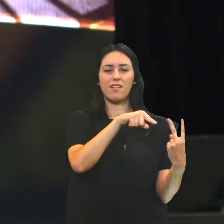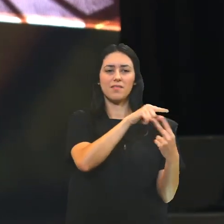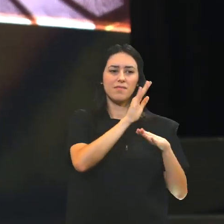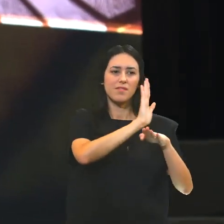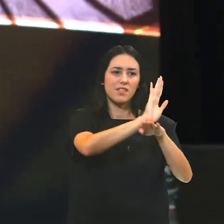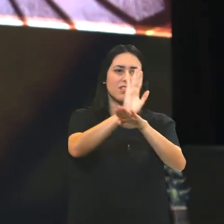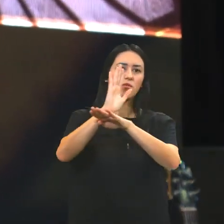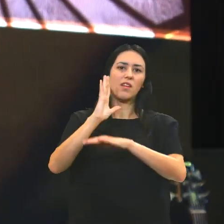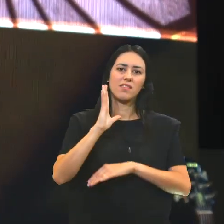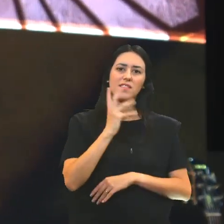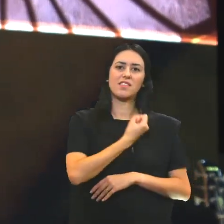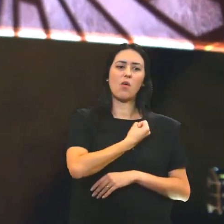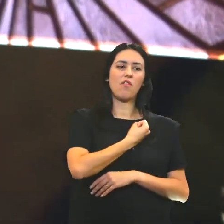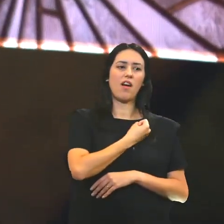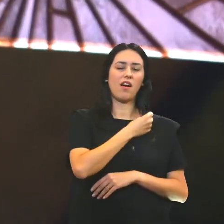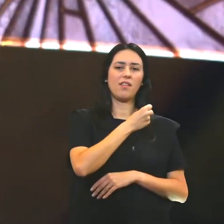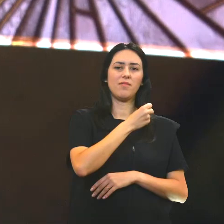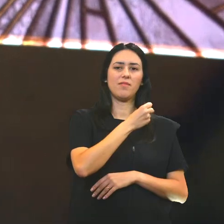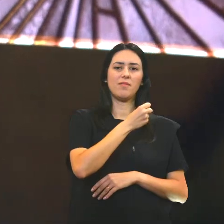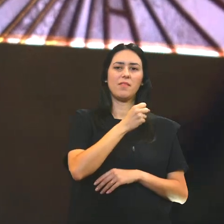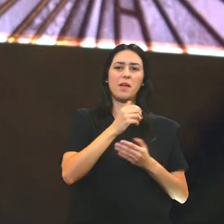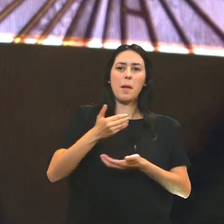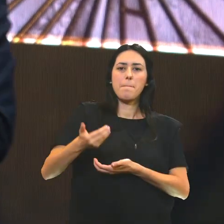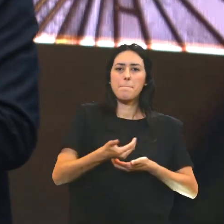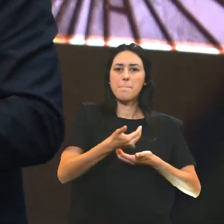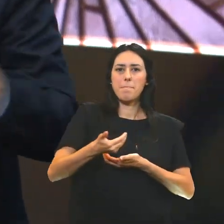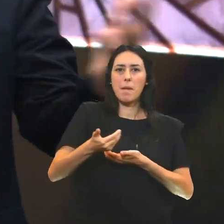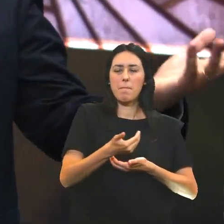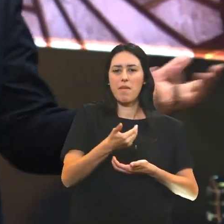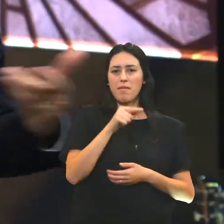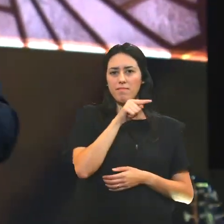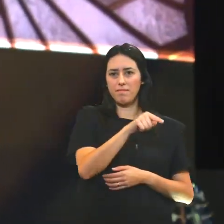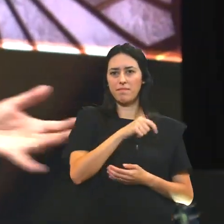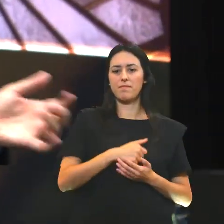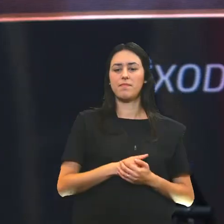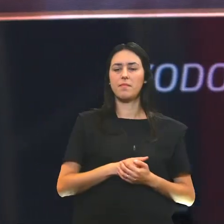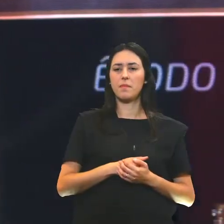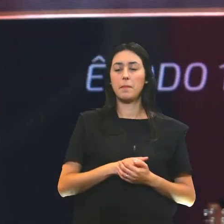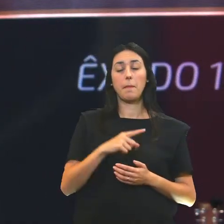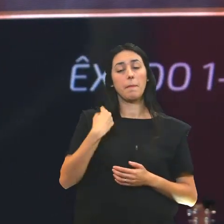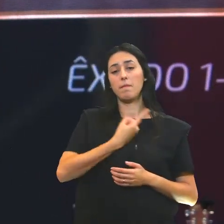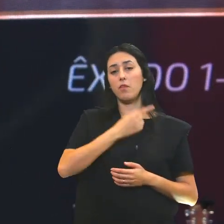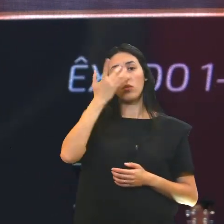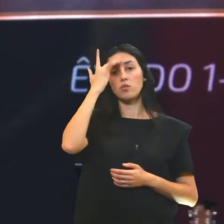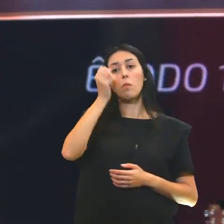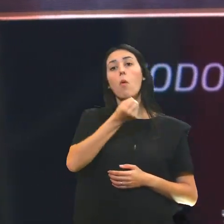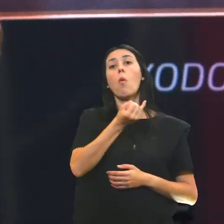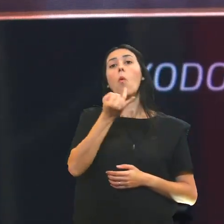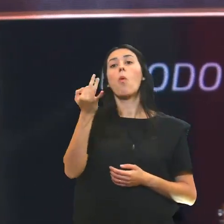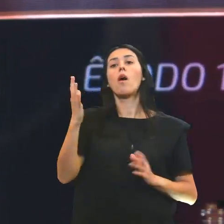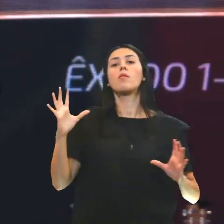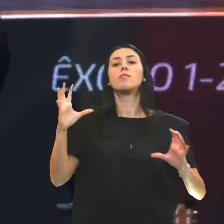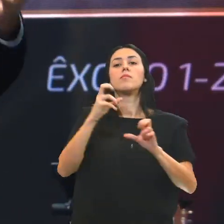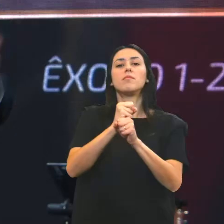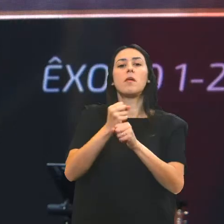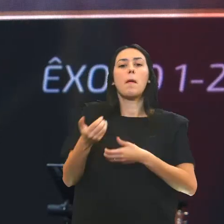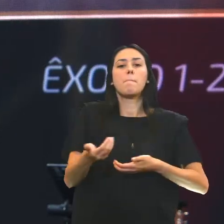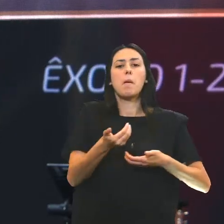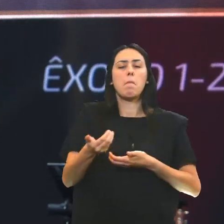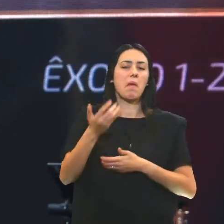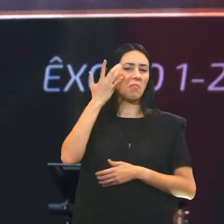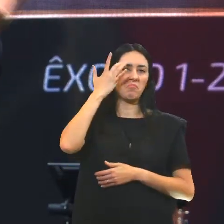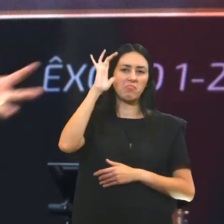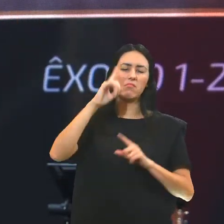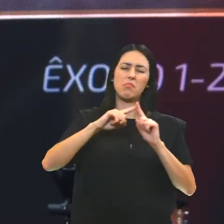daqueles bebês. E mudaram a história de muitos bebês. A gente não pode dizer quantos, a Bíblia não diz. Mas eu fico imaginando